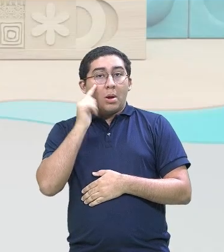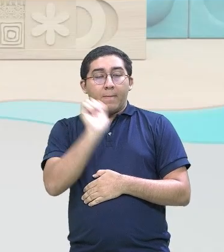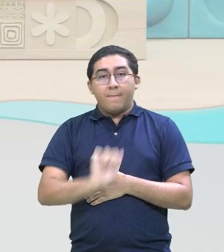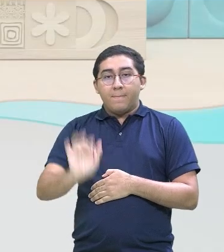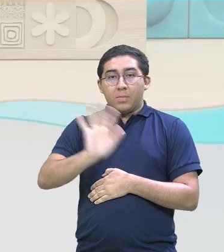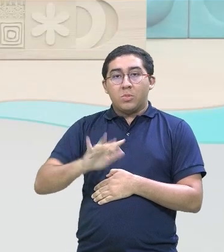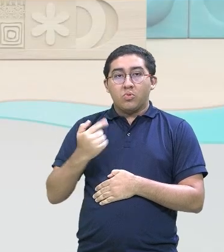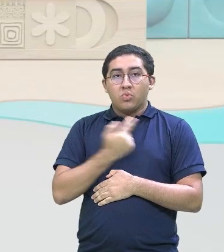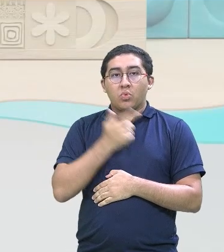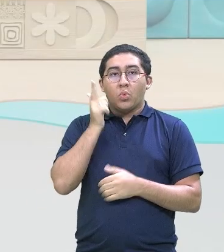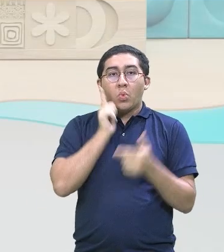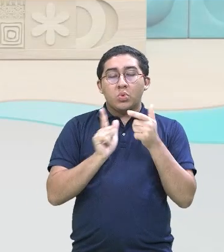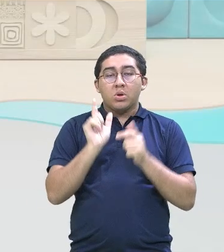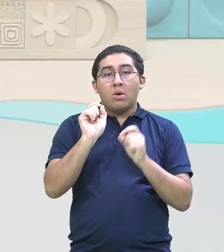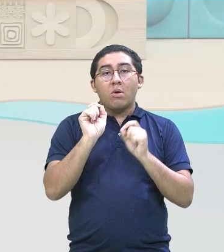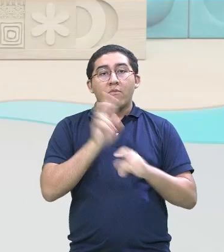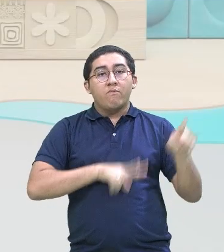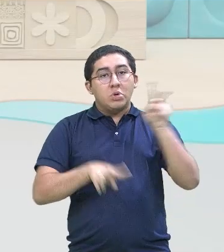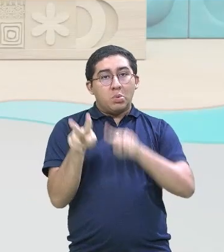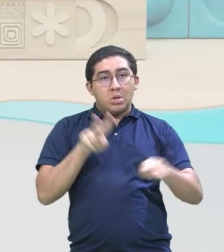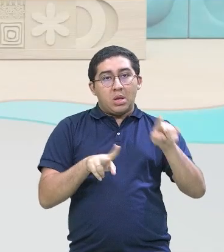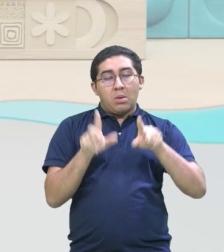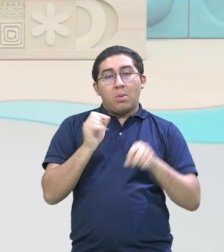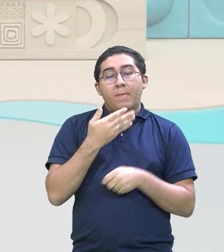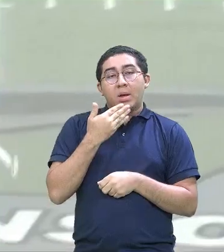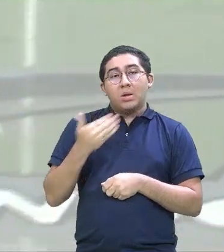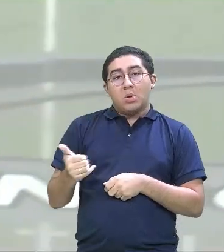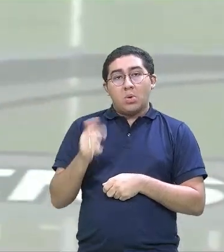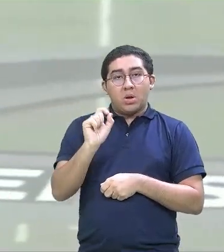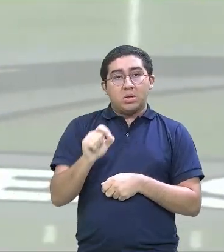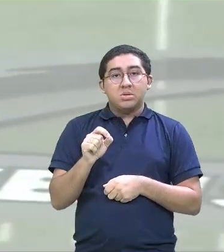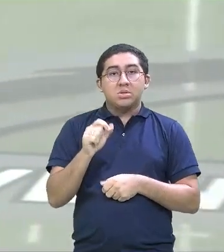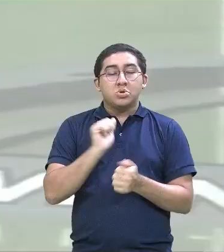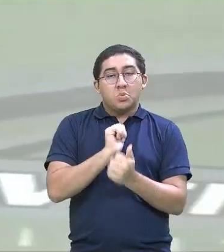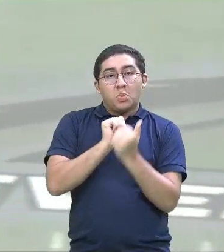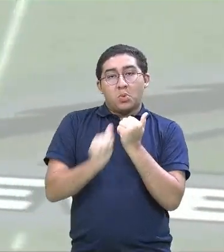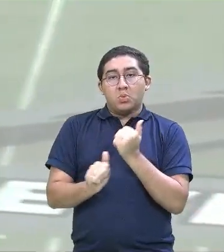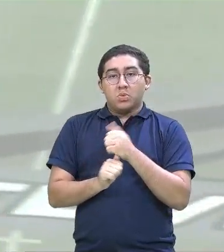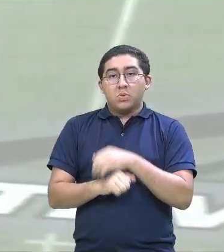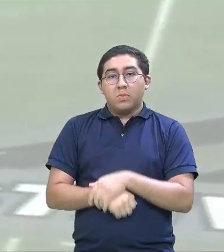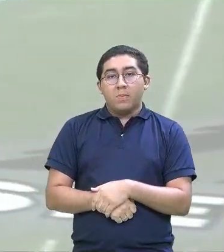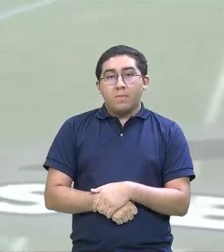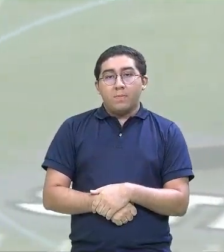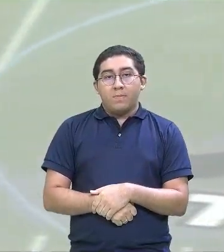possa visualizar melhor o jogo do cricket.